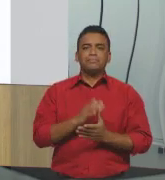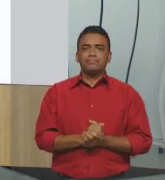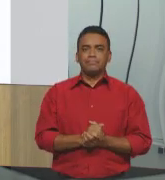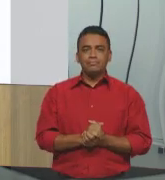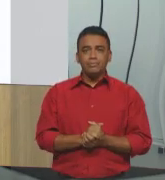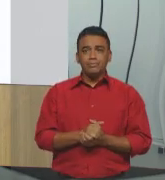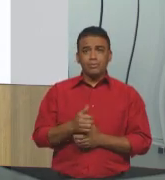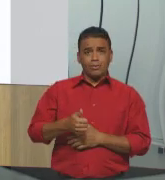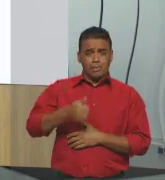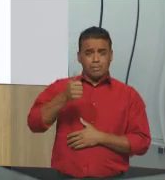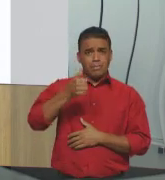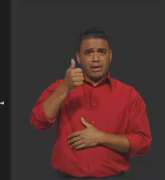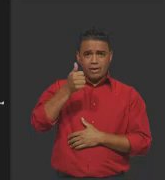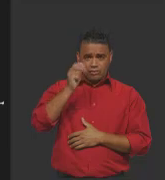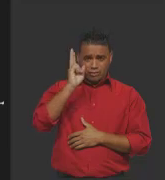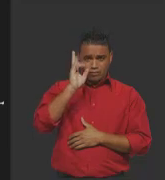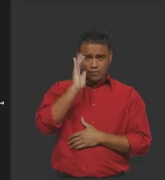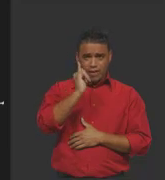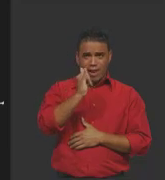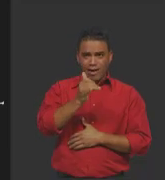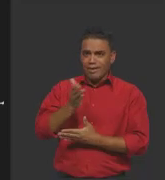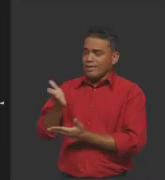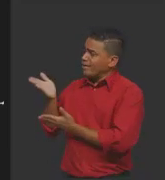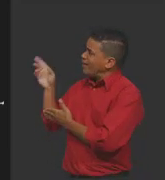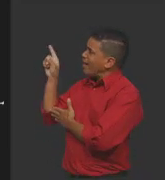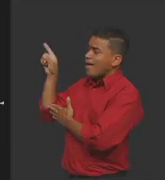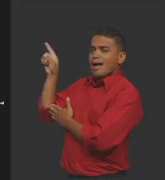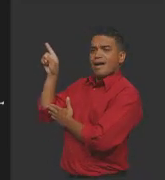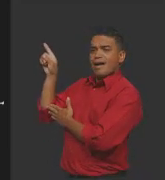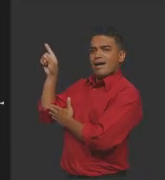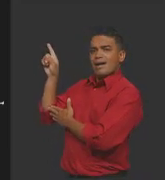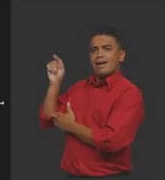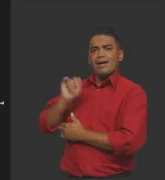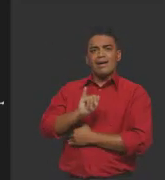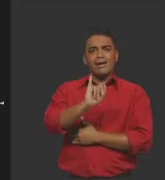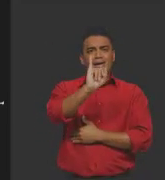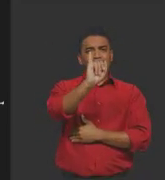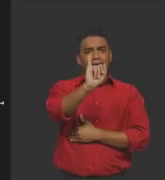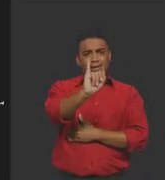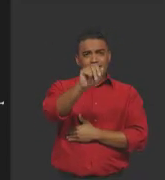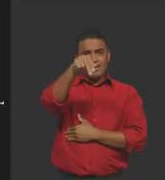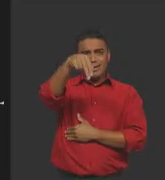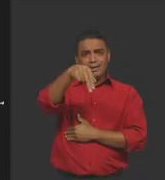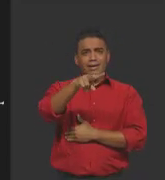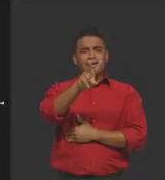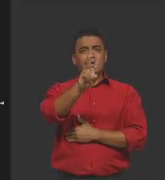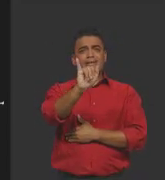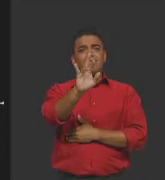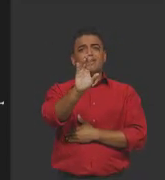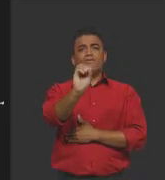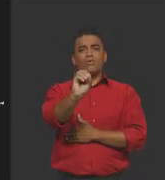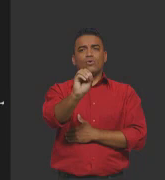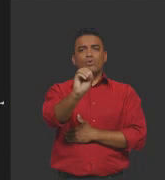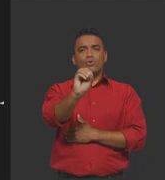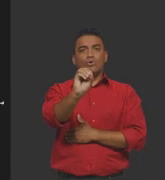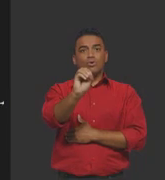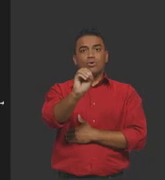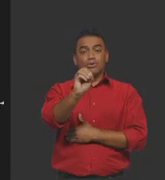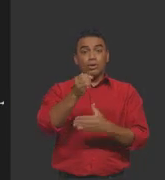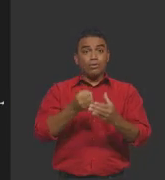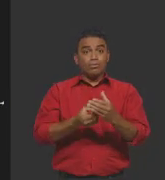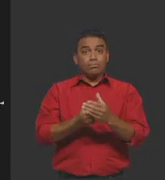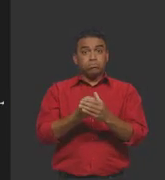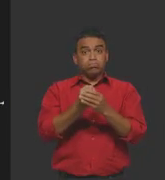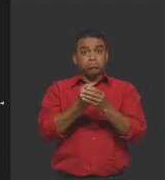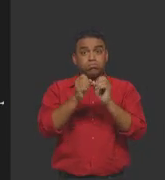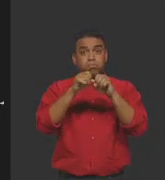é o que eu falei com vocês, que é o ele in vivo, né? Então, o resultado vai ser a formação de uma colônia de bactérias,